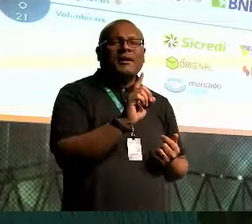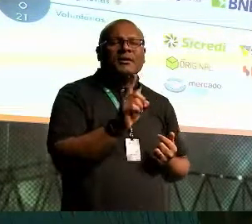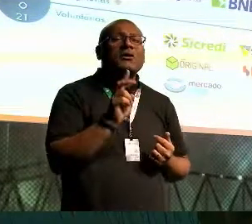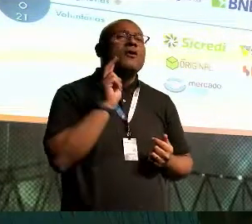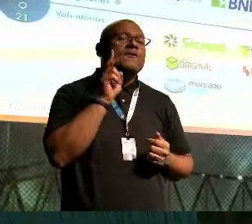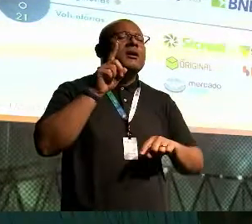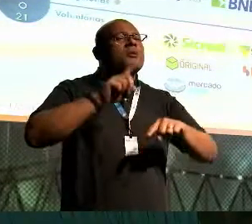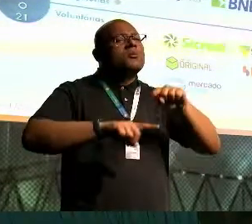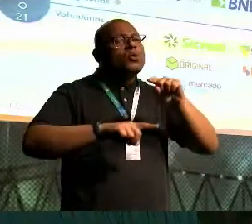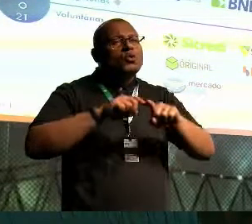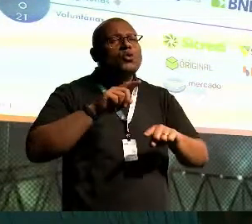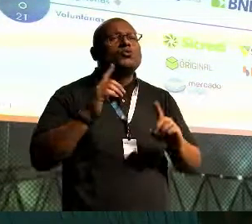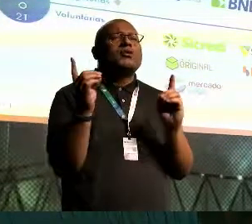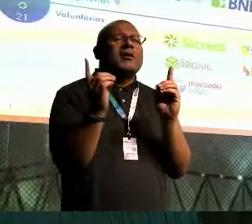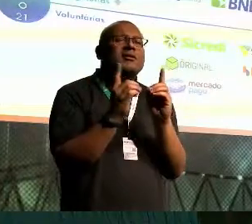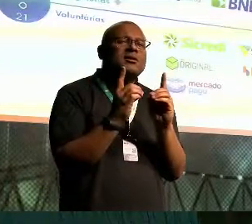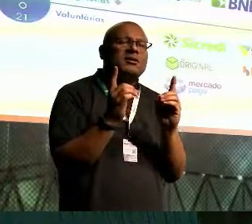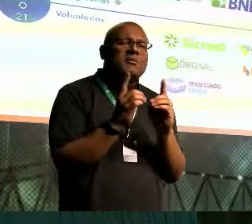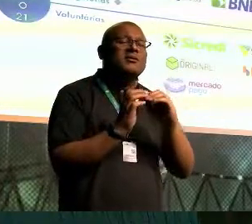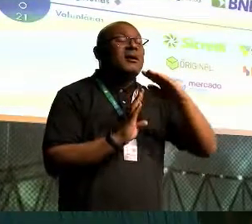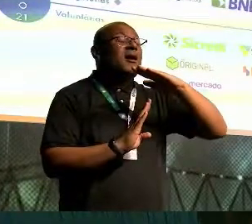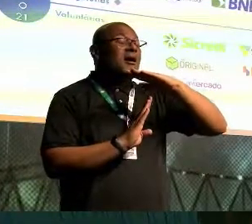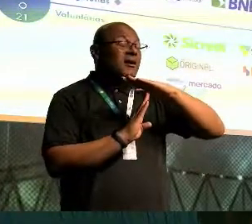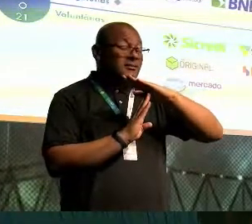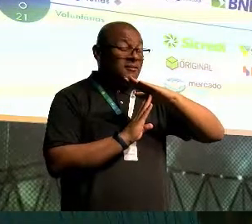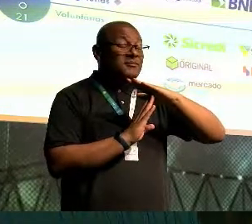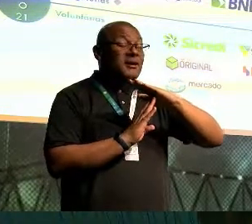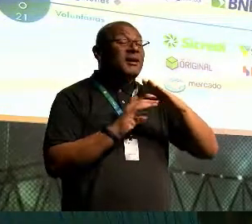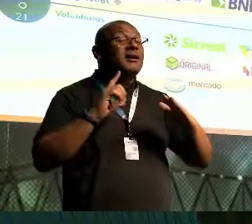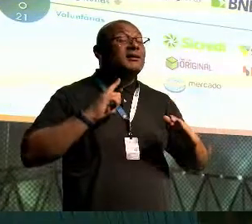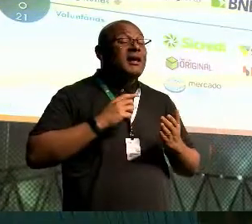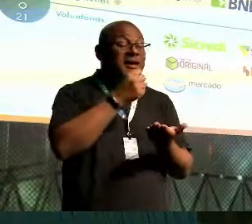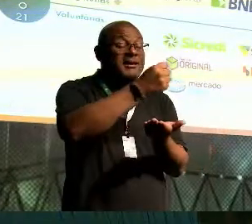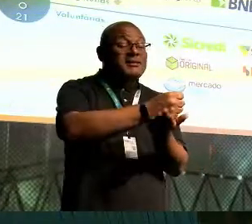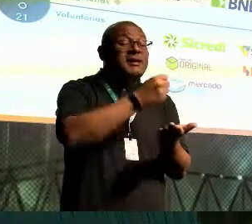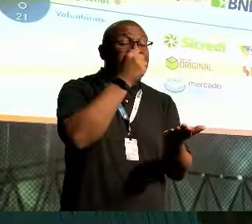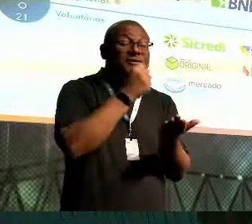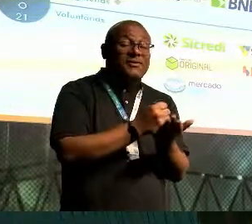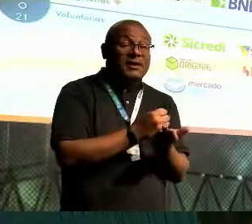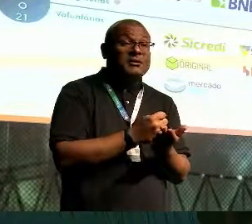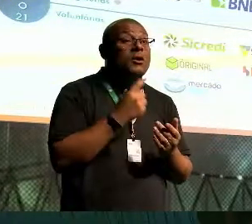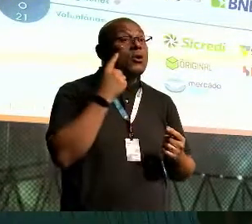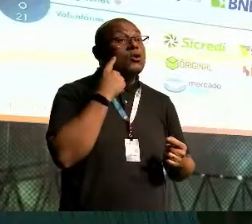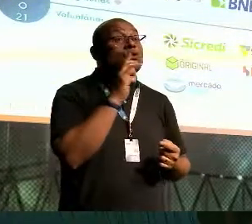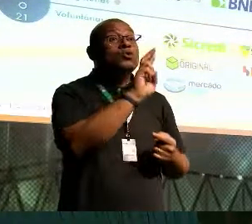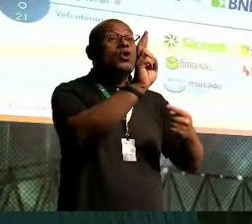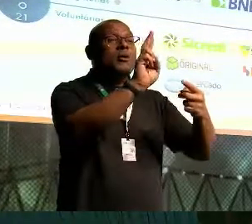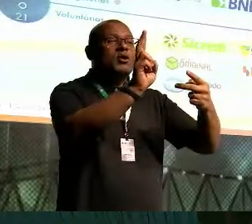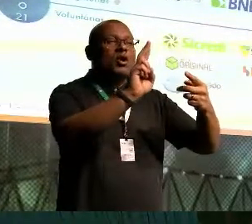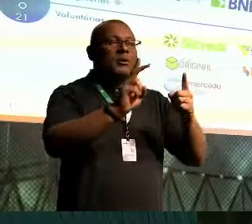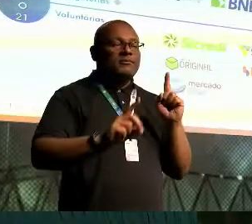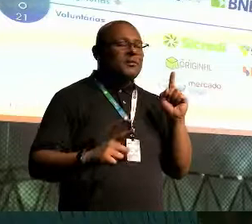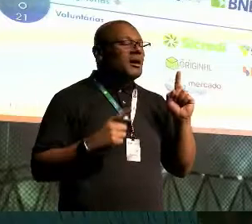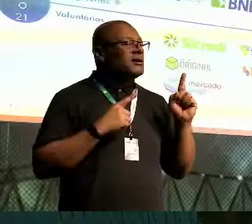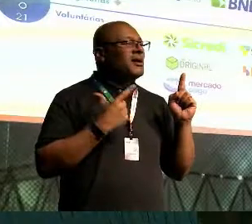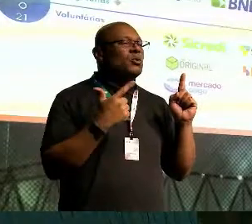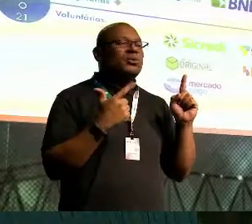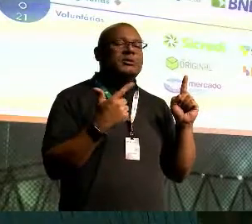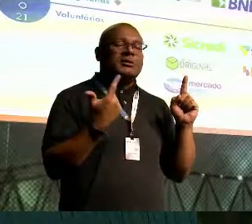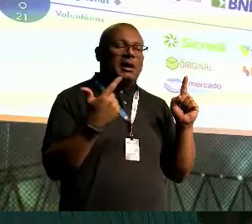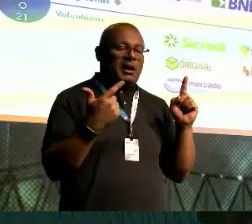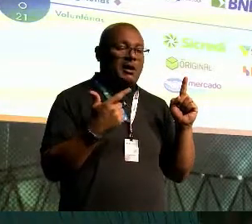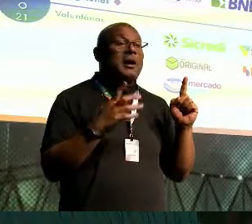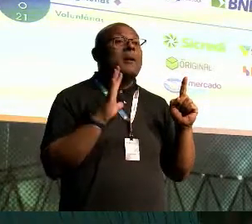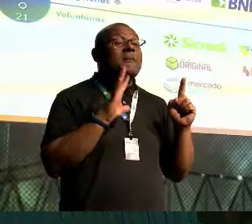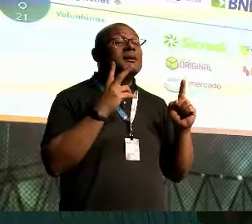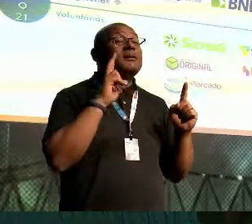serviços. A implementação é muito complicada, tem várias certificações. Ali eu coloquei alguns nomes que não estão ainda operando, mas a gente